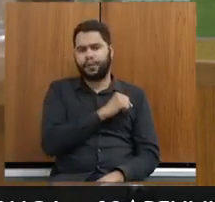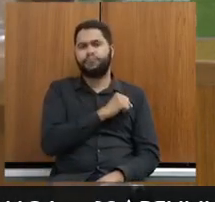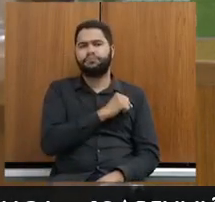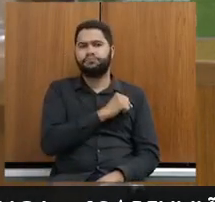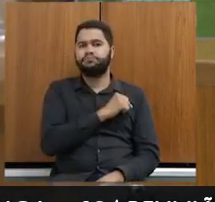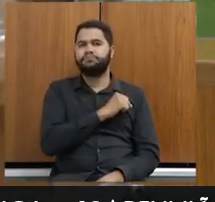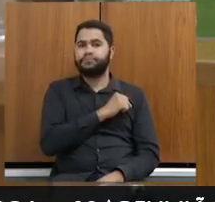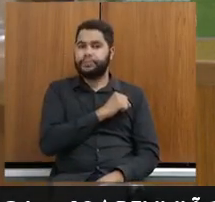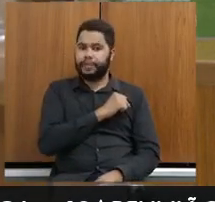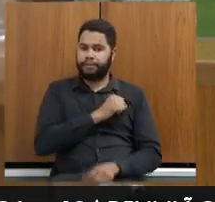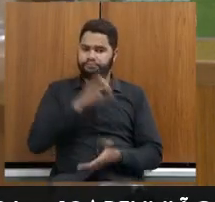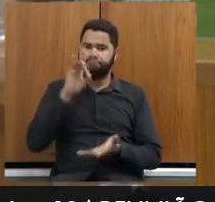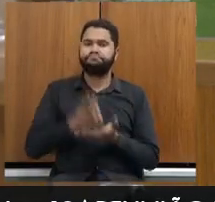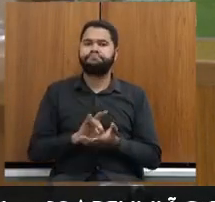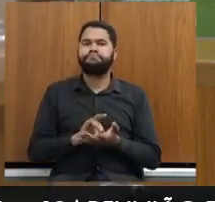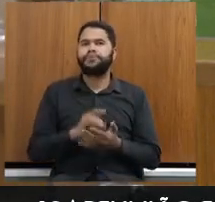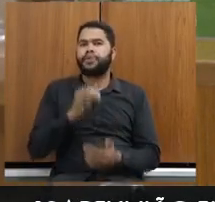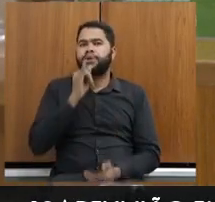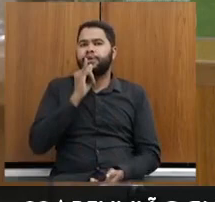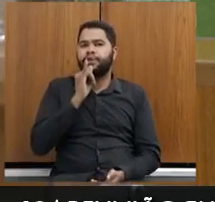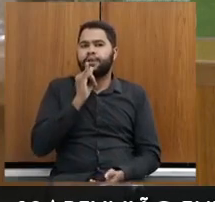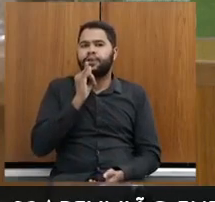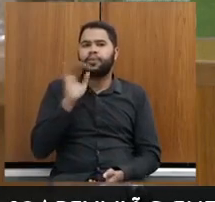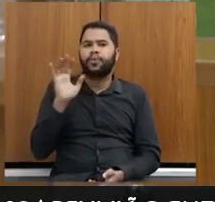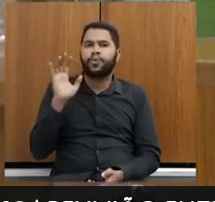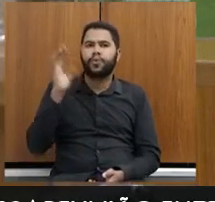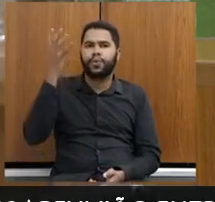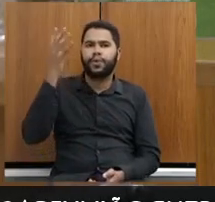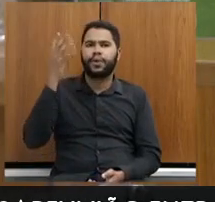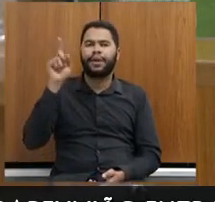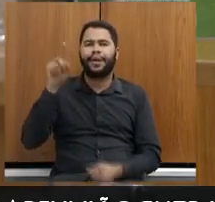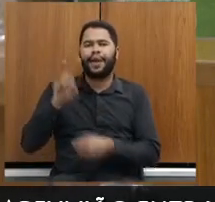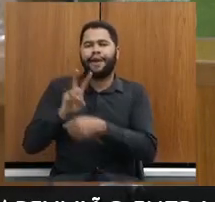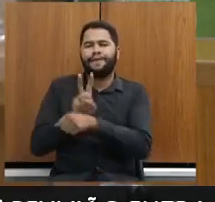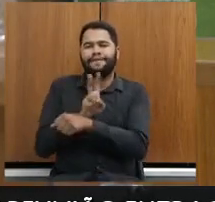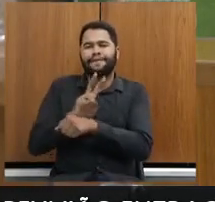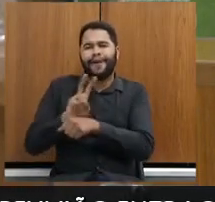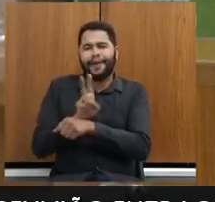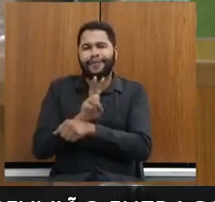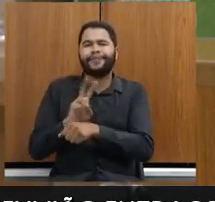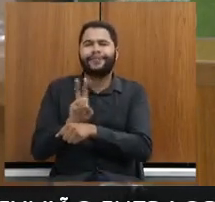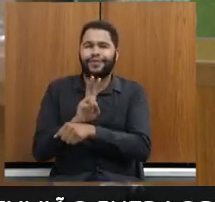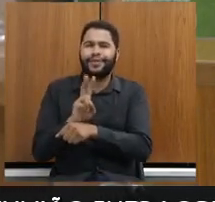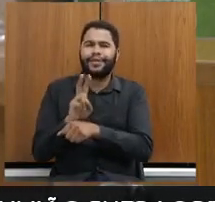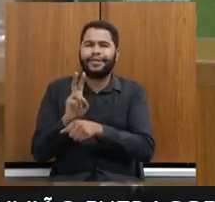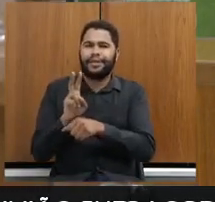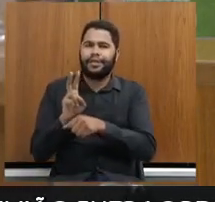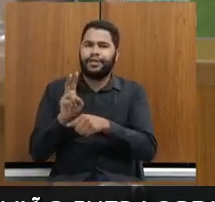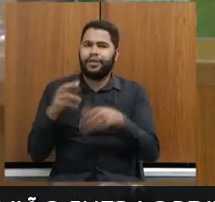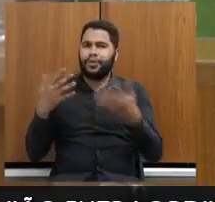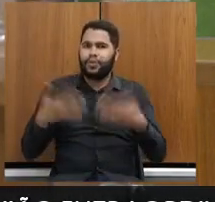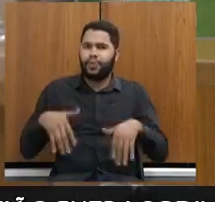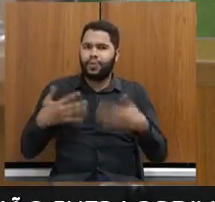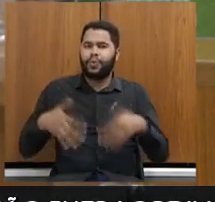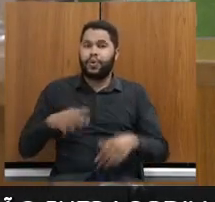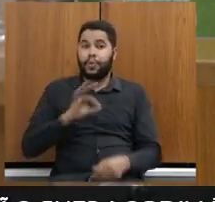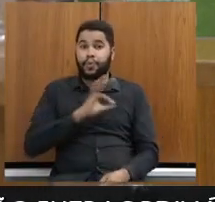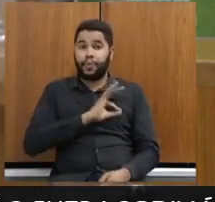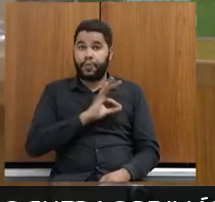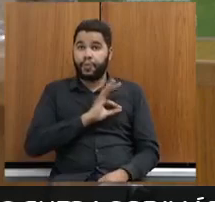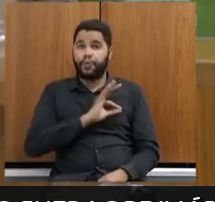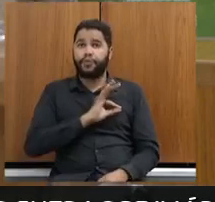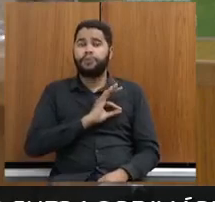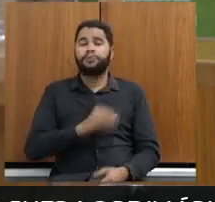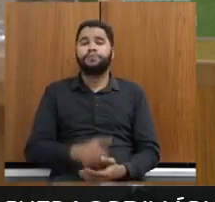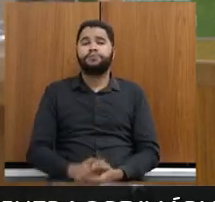na prática Exemplo foi aquele caso de Varginha do tamanho da força da nossa polícia